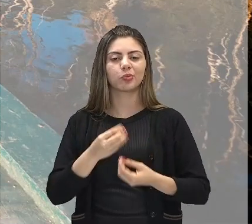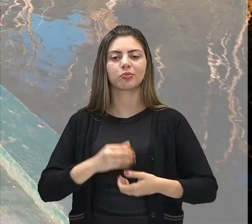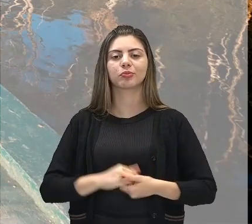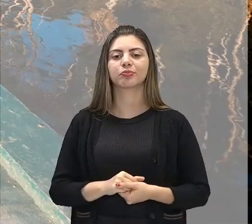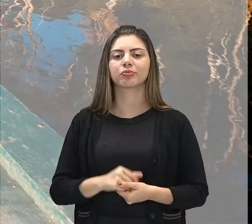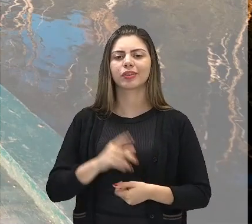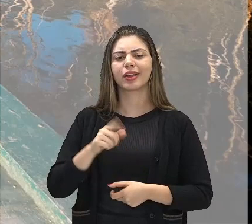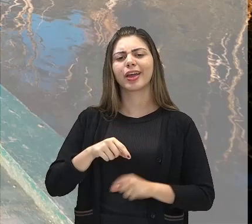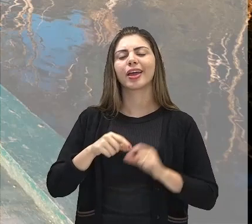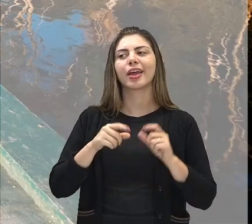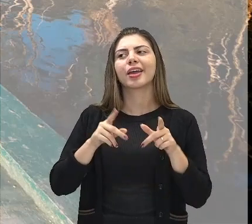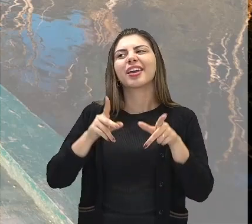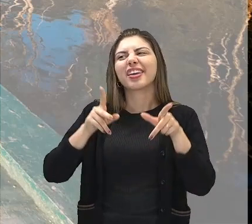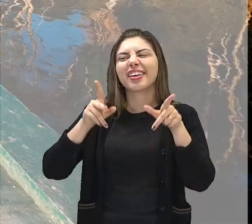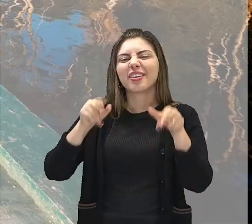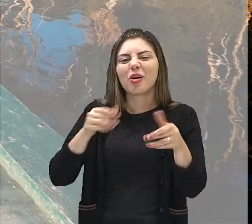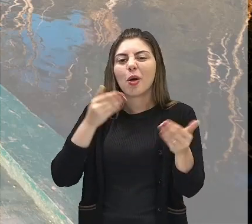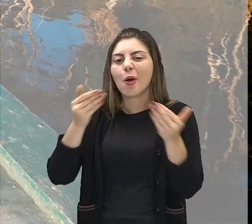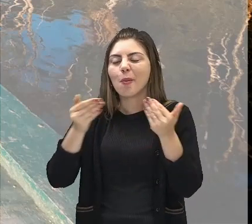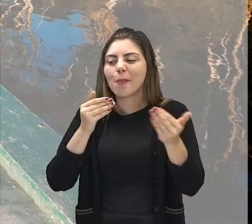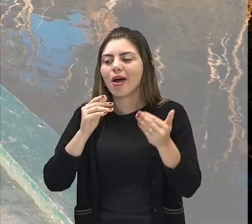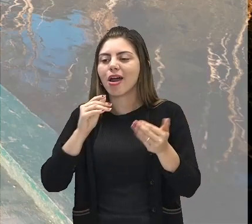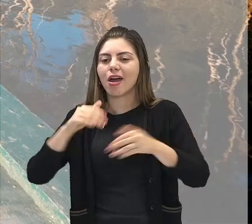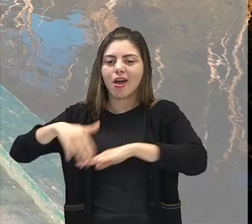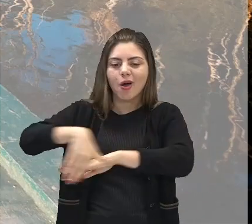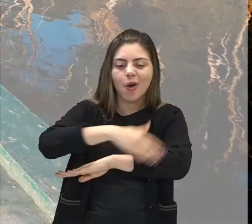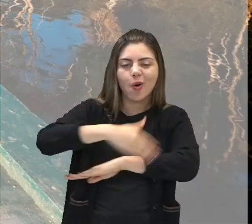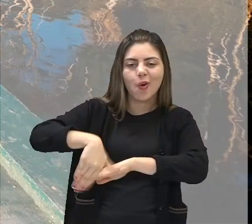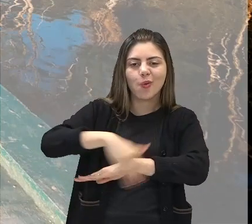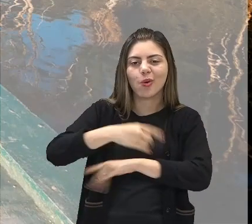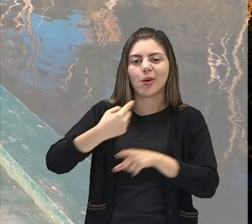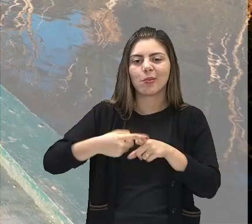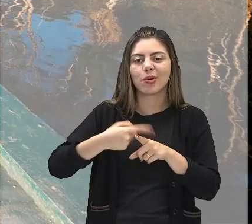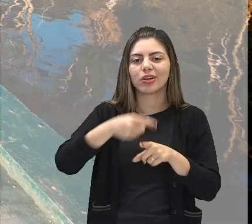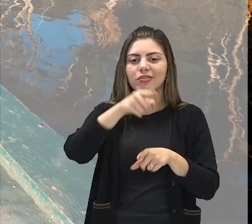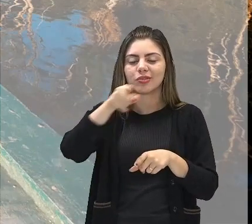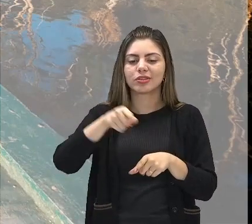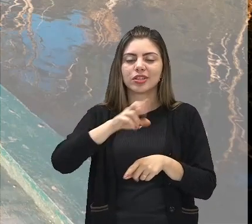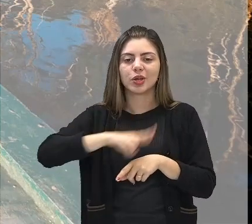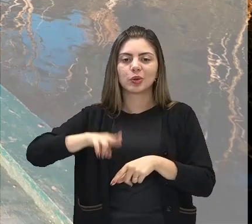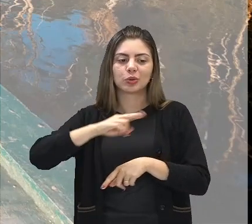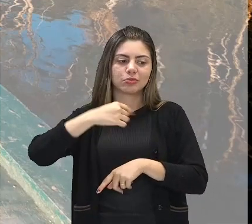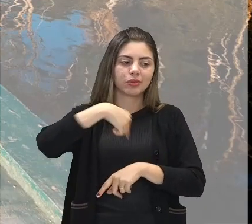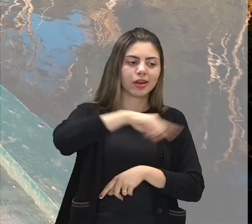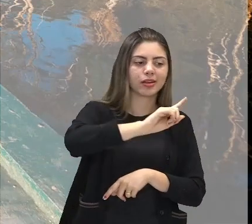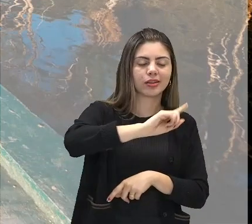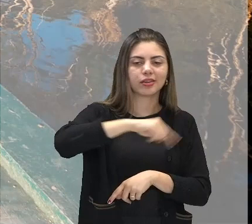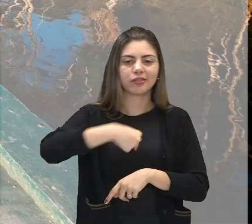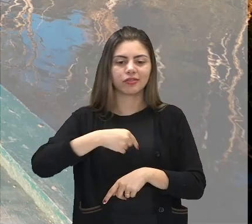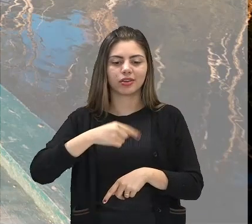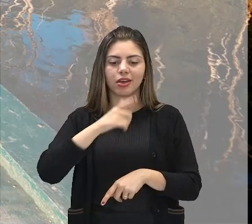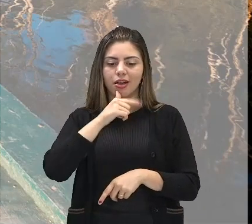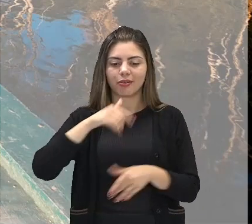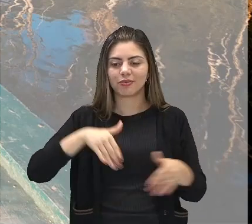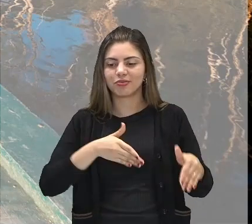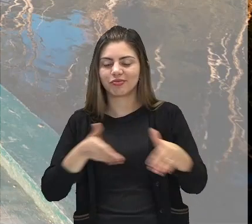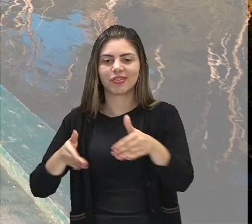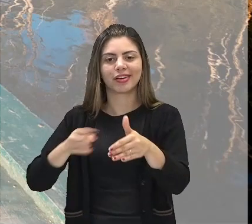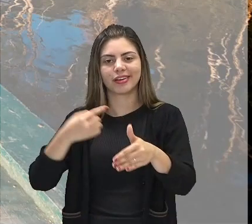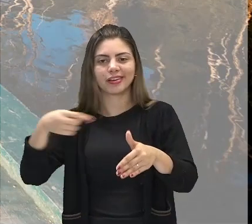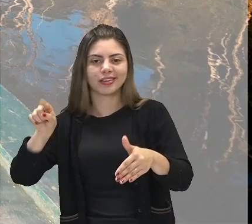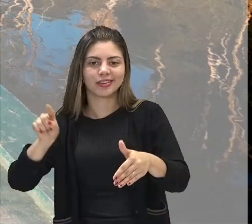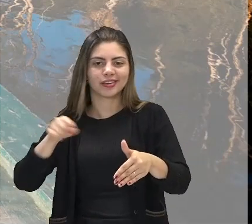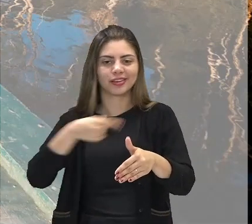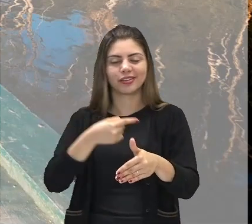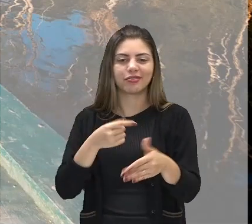ali das ruas, né, que vocês utilizam no dia a dia de vocês, já que estou aqui no Rio, né, que vai fazer